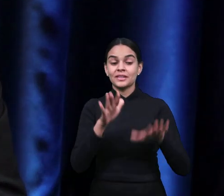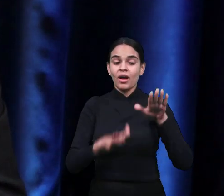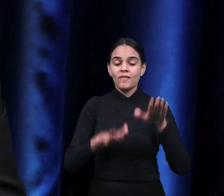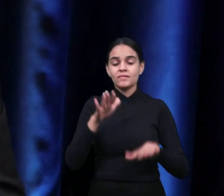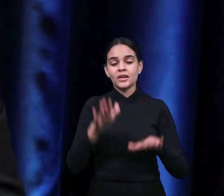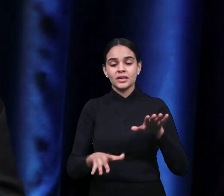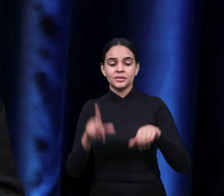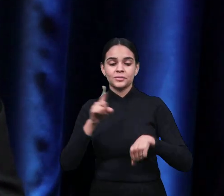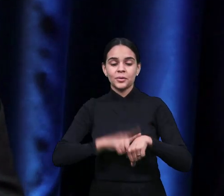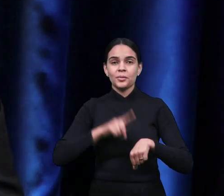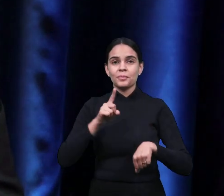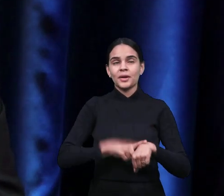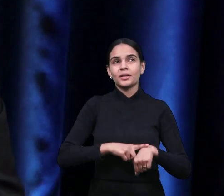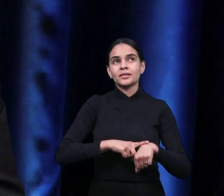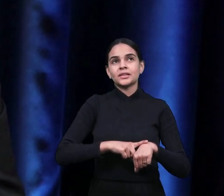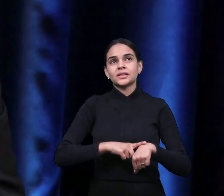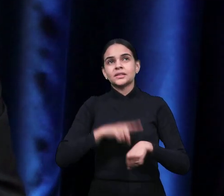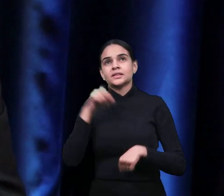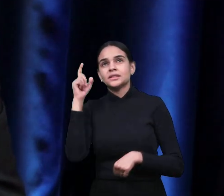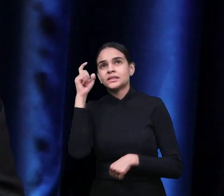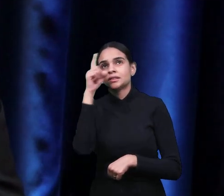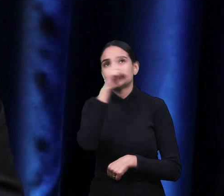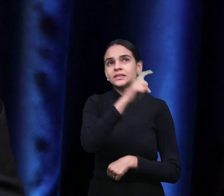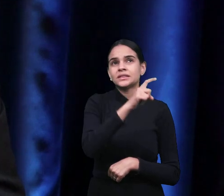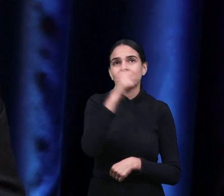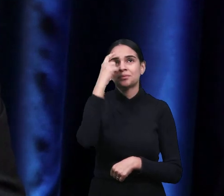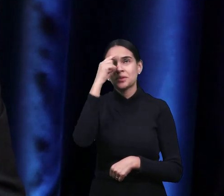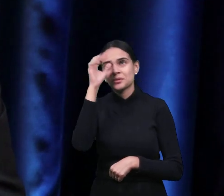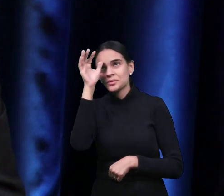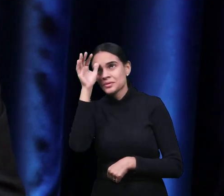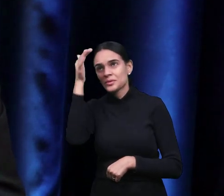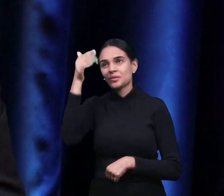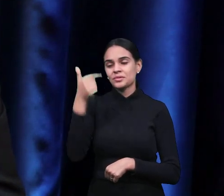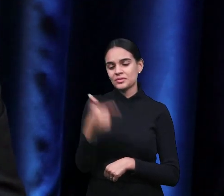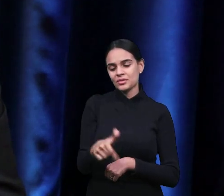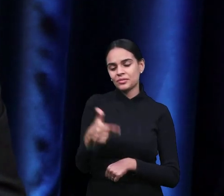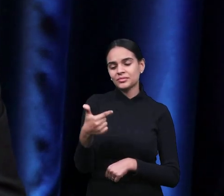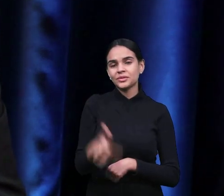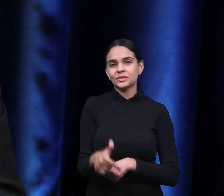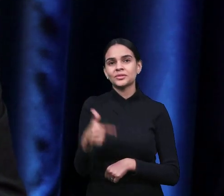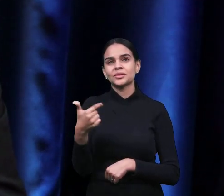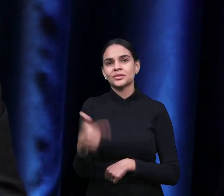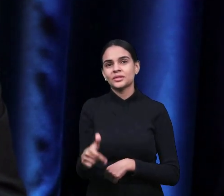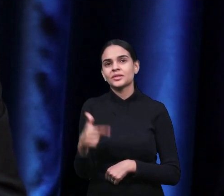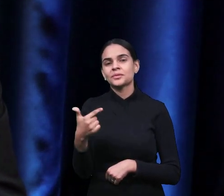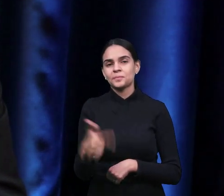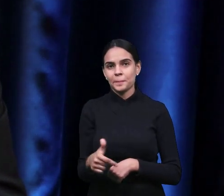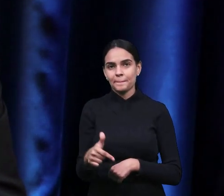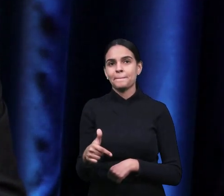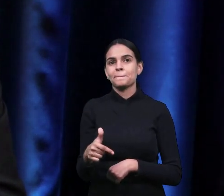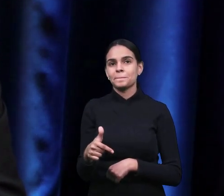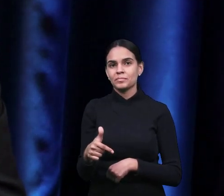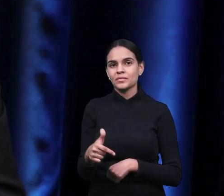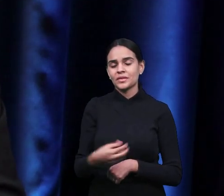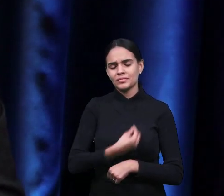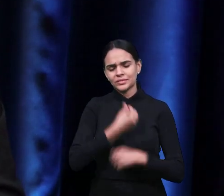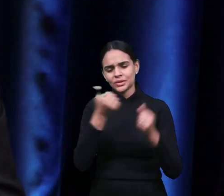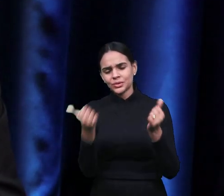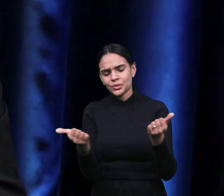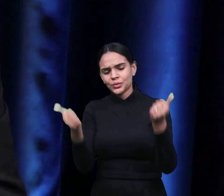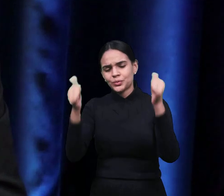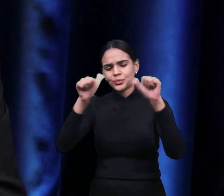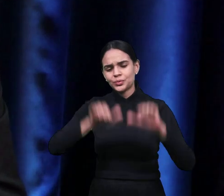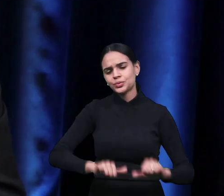às vezes, até sem solução, onde se vê apenas como expectativa a morte. Não há